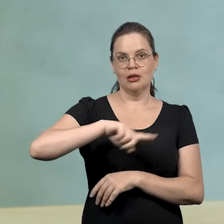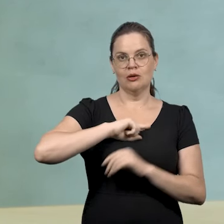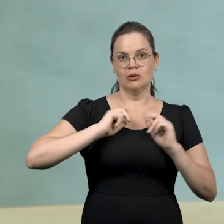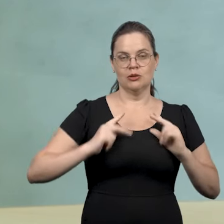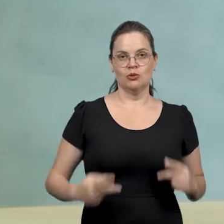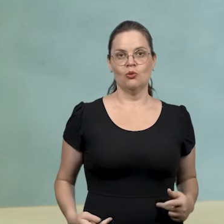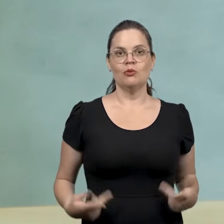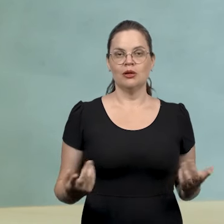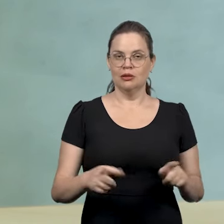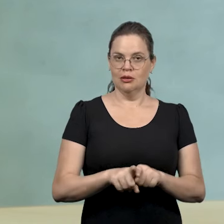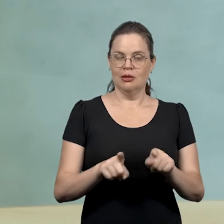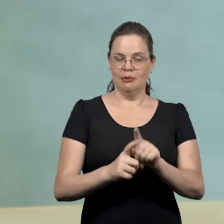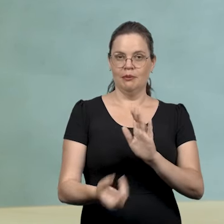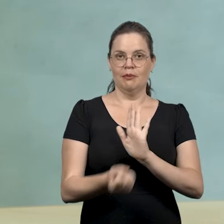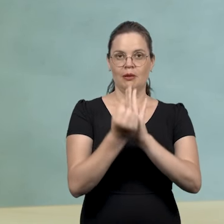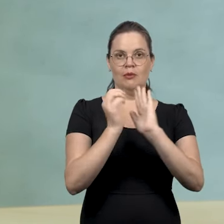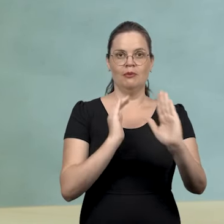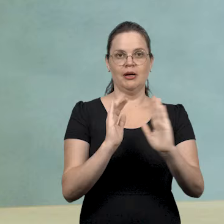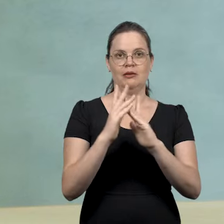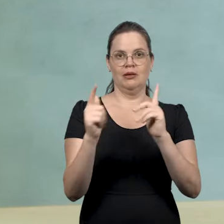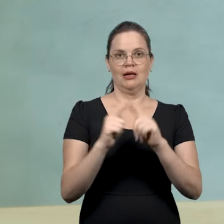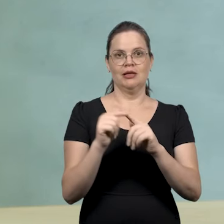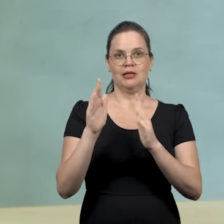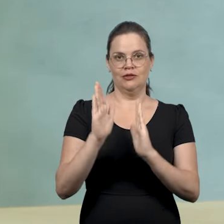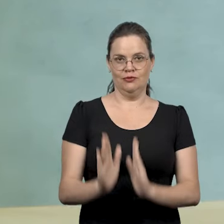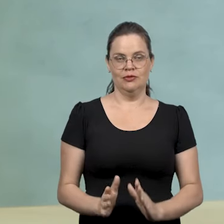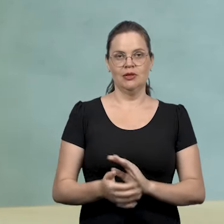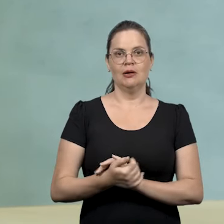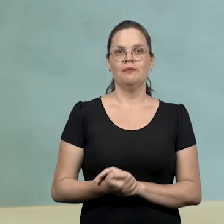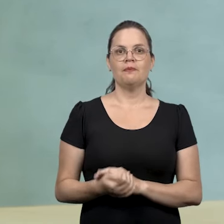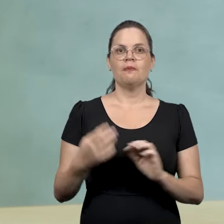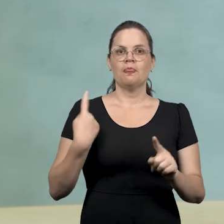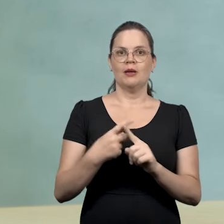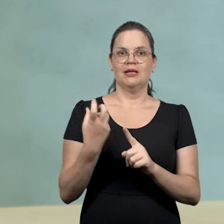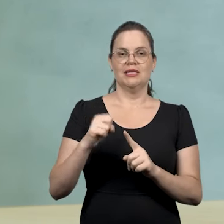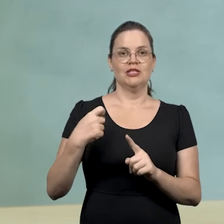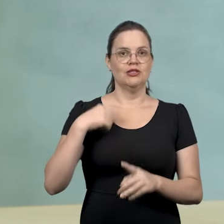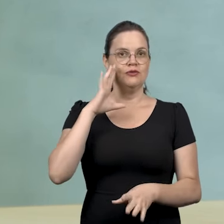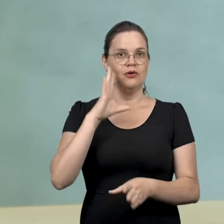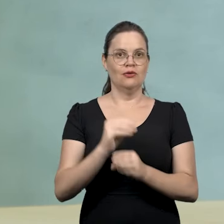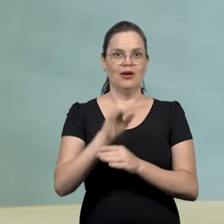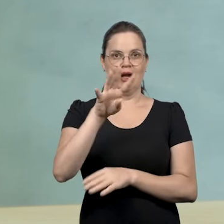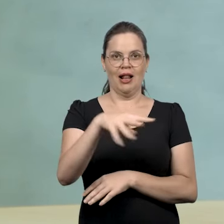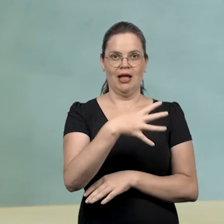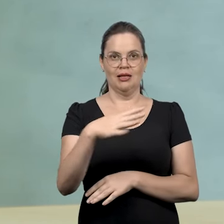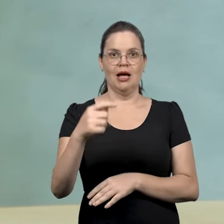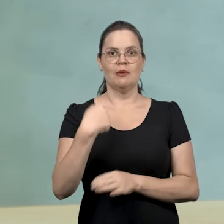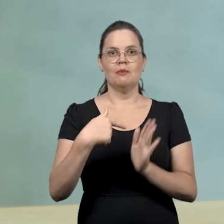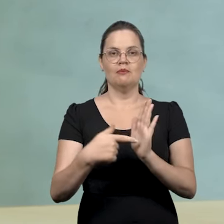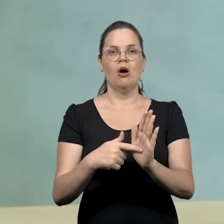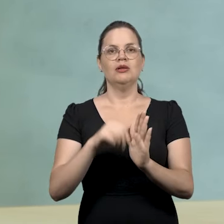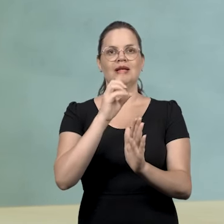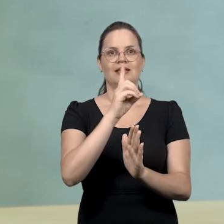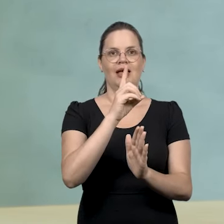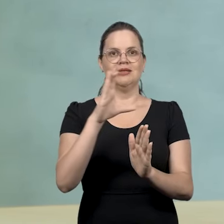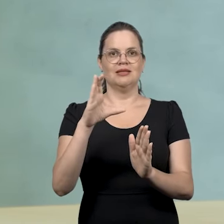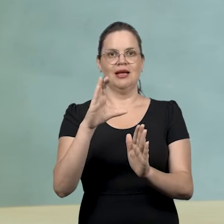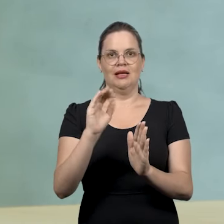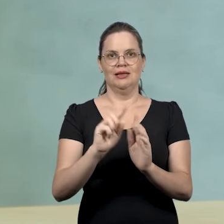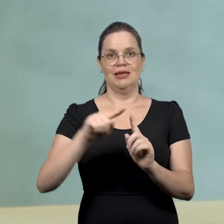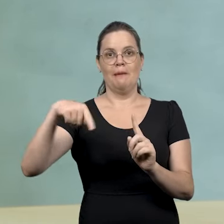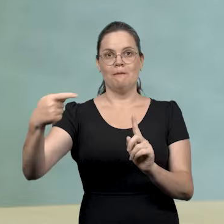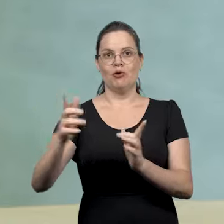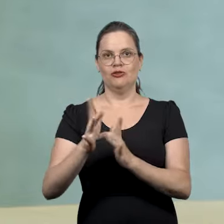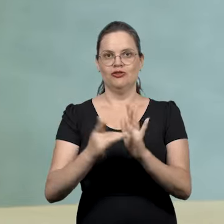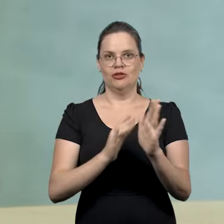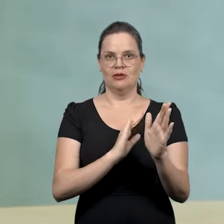humanidade, né? Porque se nós pegarmos hoje o calendário, nós vamos ver antes de Cristo, depois de Cristo, né? Um fato que marca em